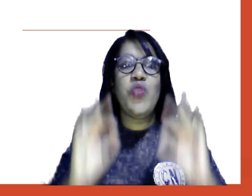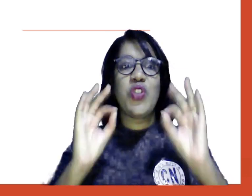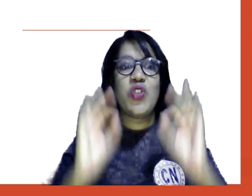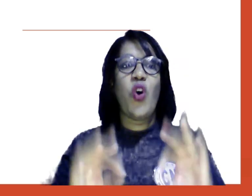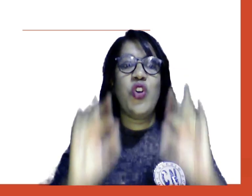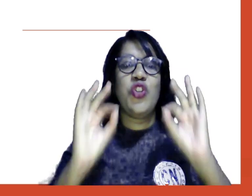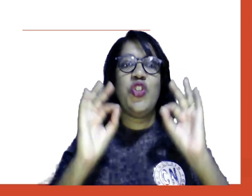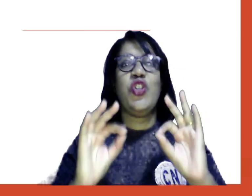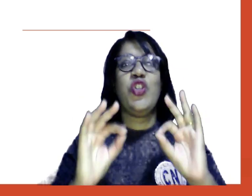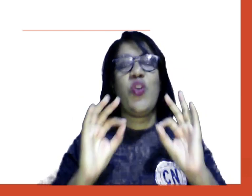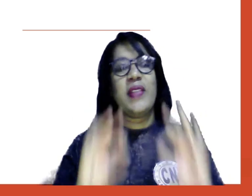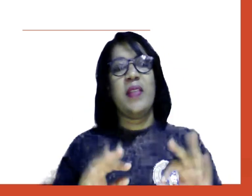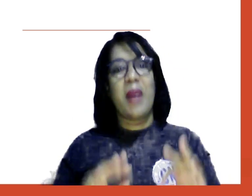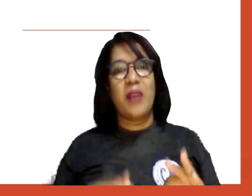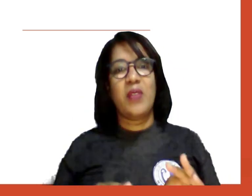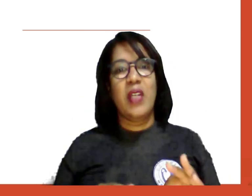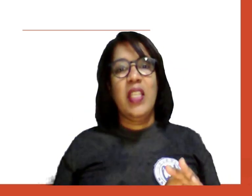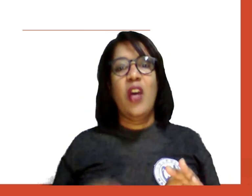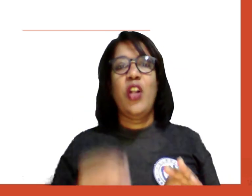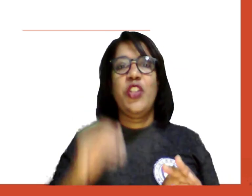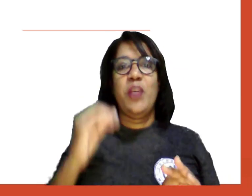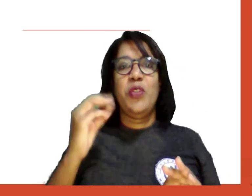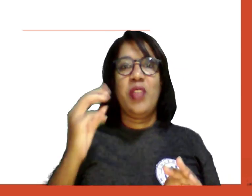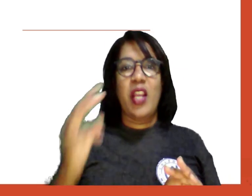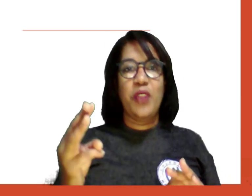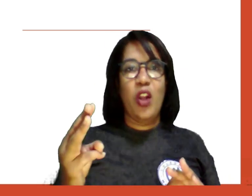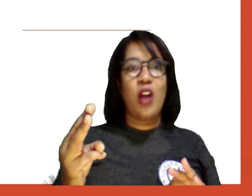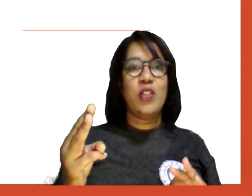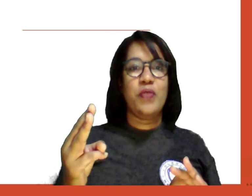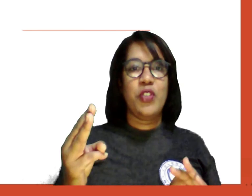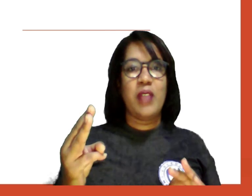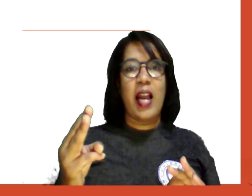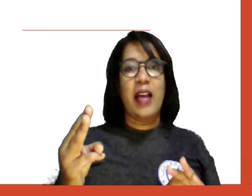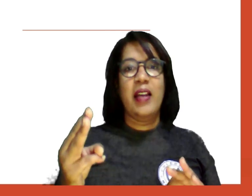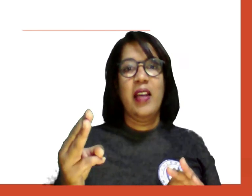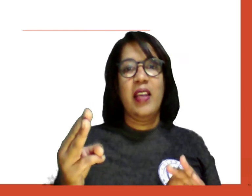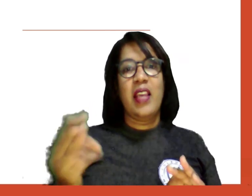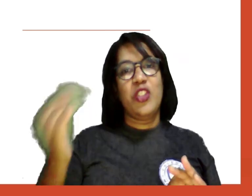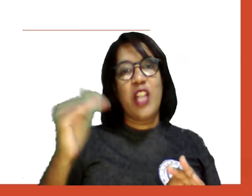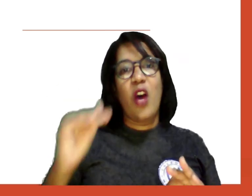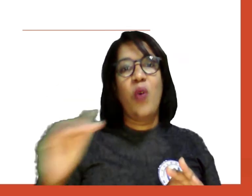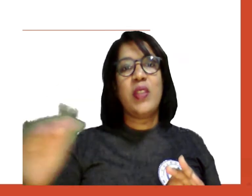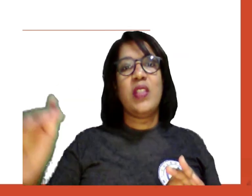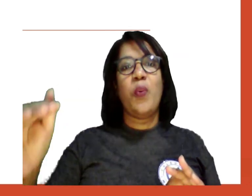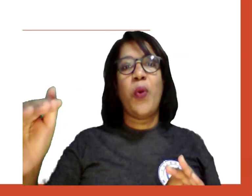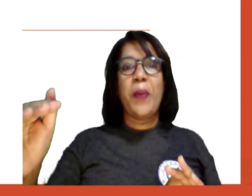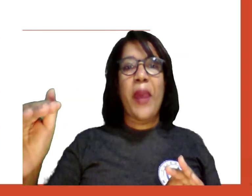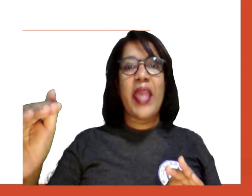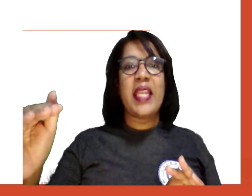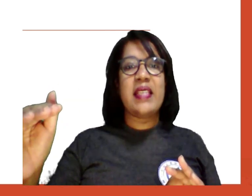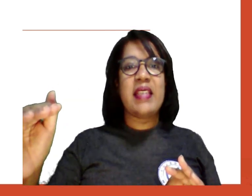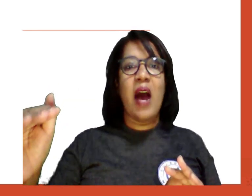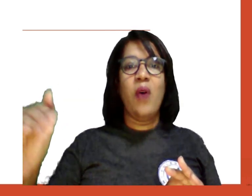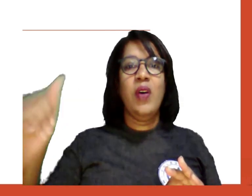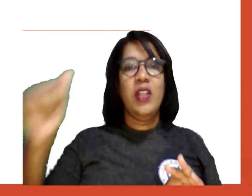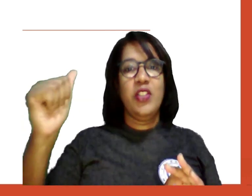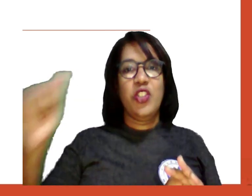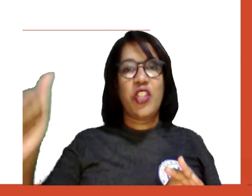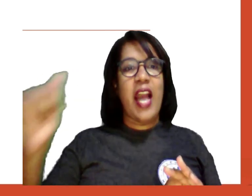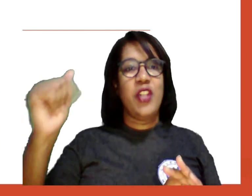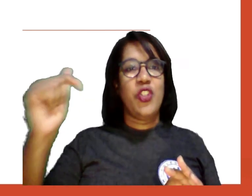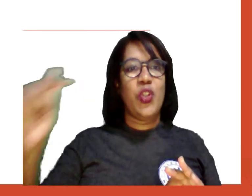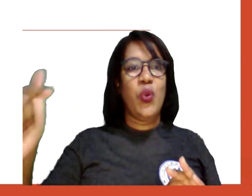as condições de conhecimento. Então, nós temos três filósofos, tá? Que eles dão, assim, o pontapé